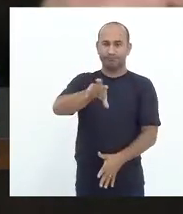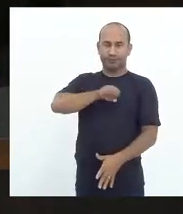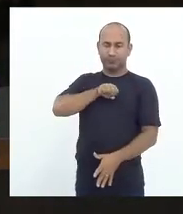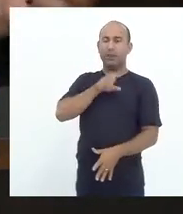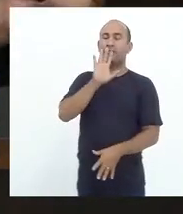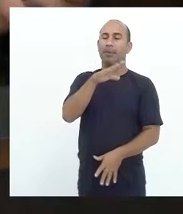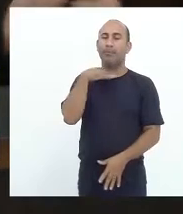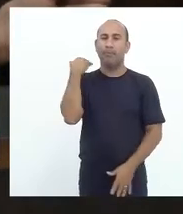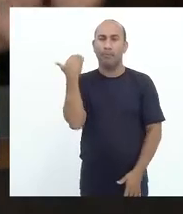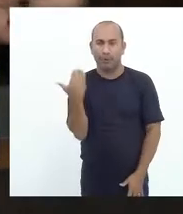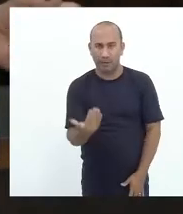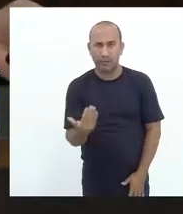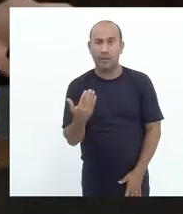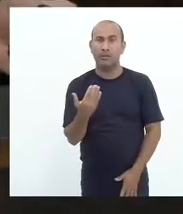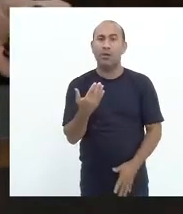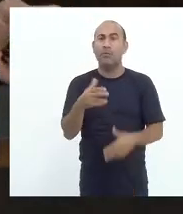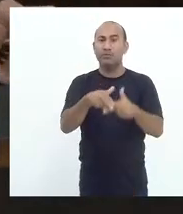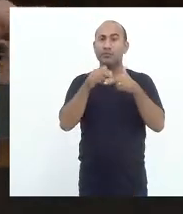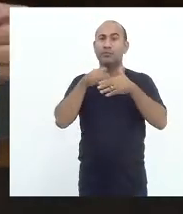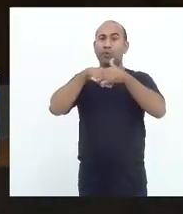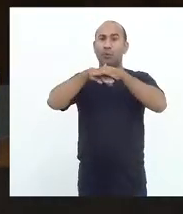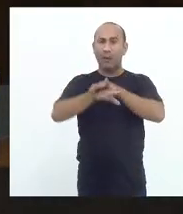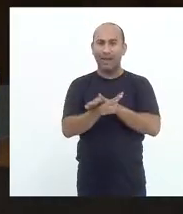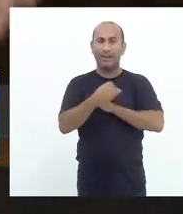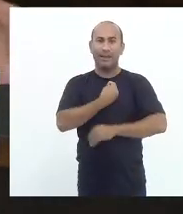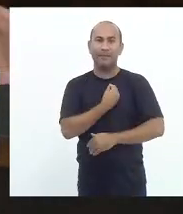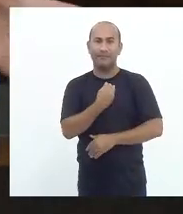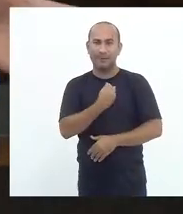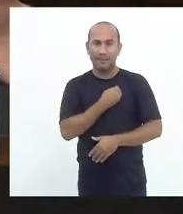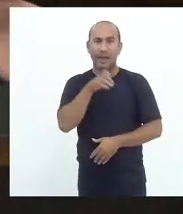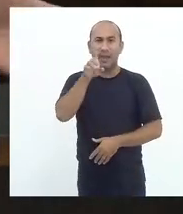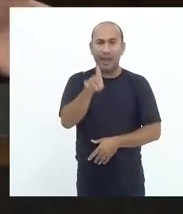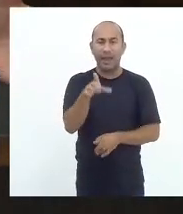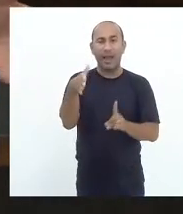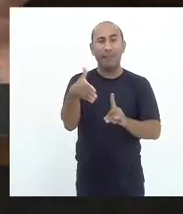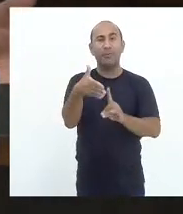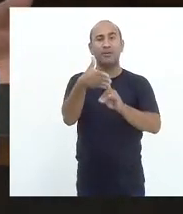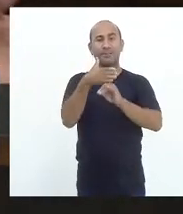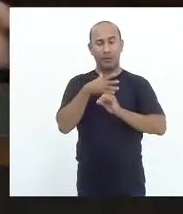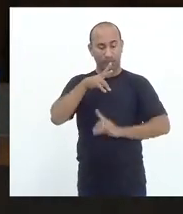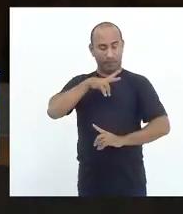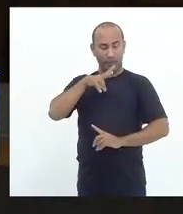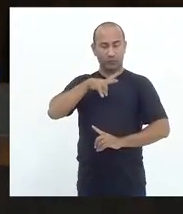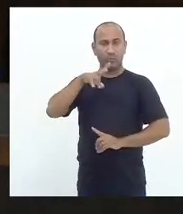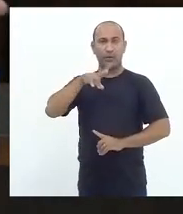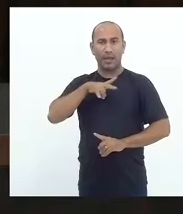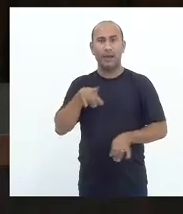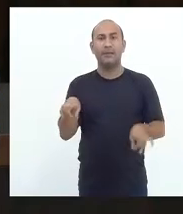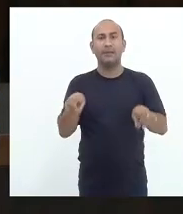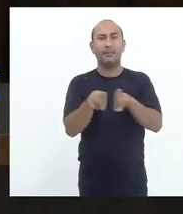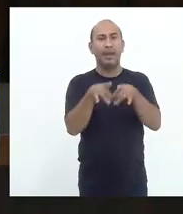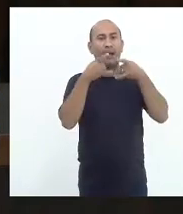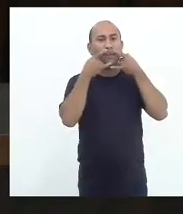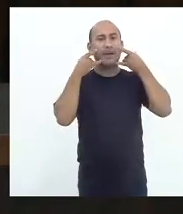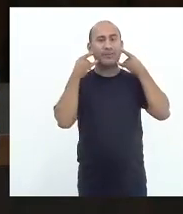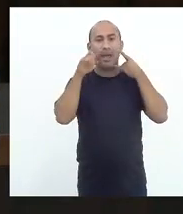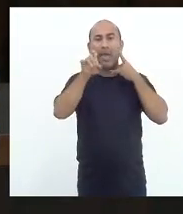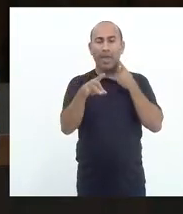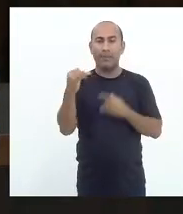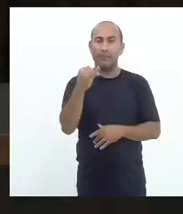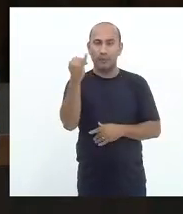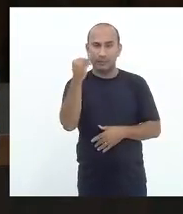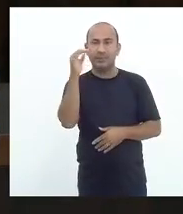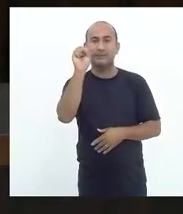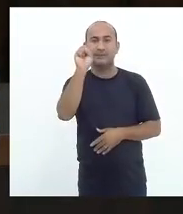o que guarda a vida desses profissionais é o equipamento de proteção individual e a máscara é uma delas, é